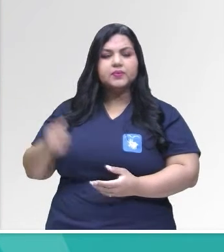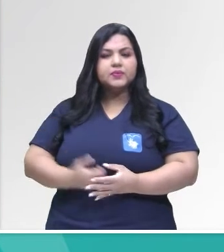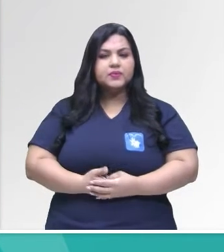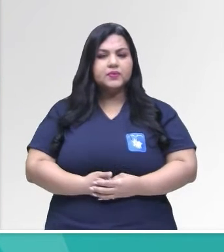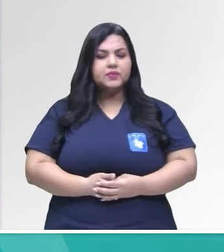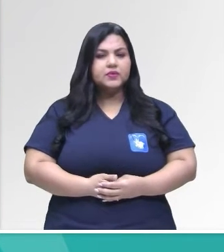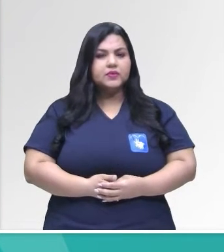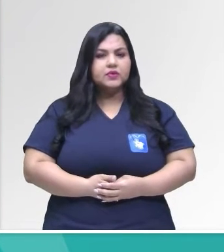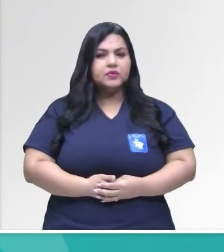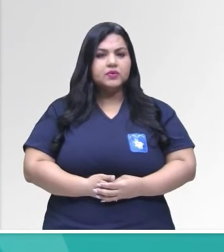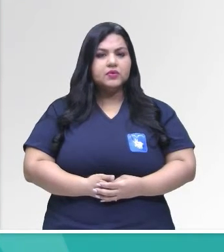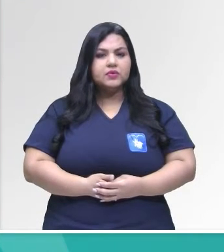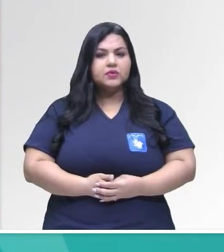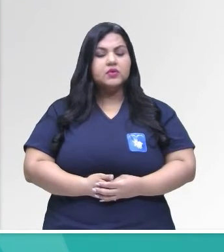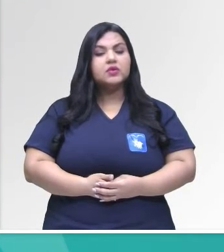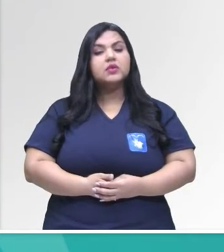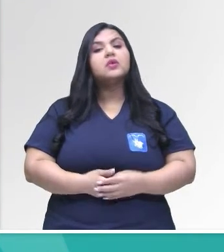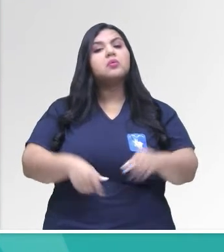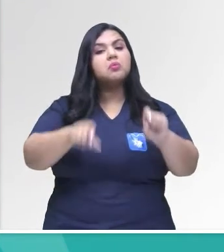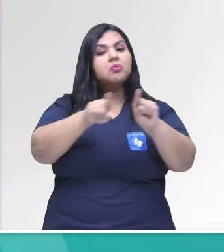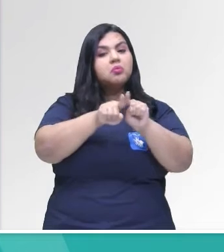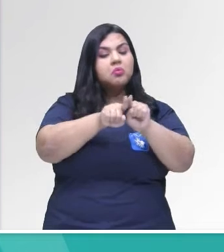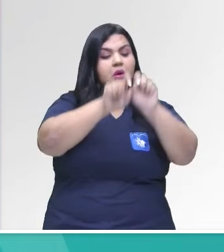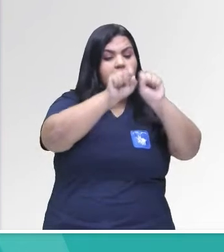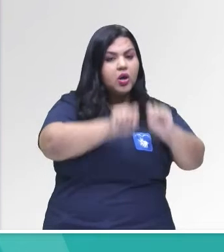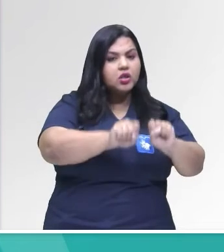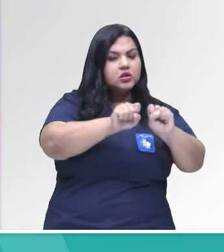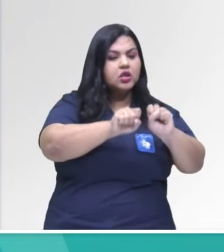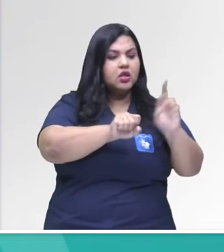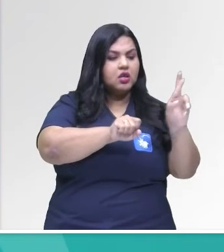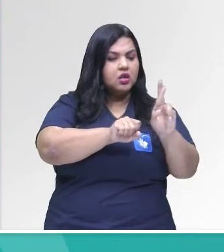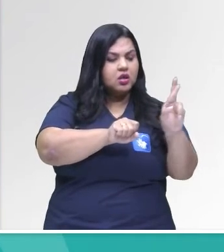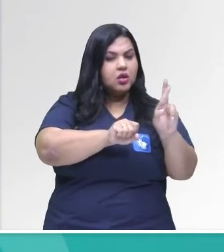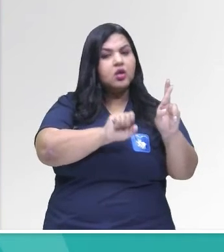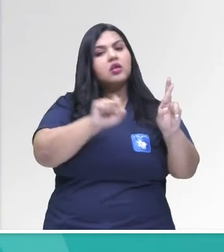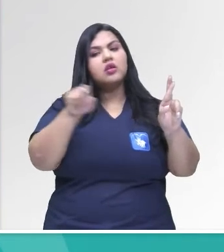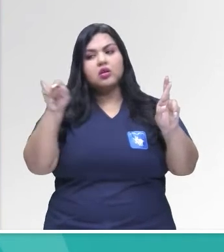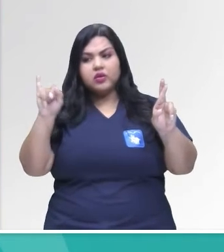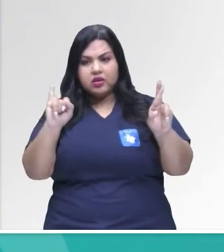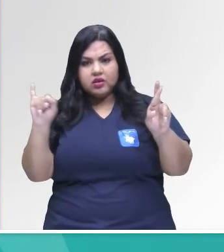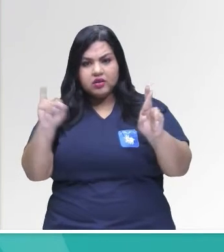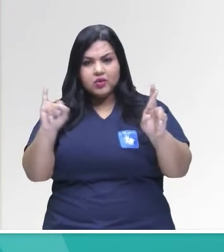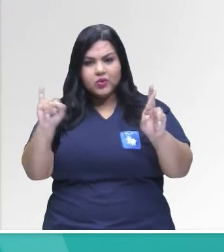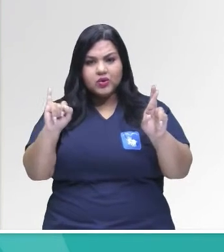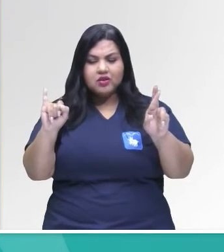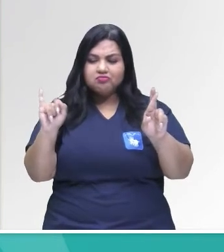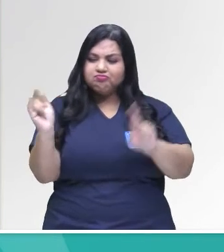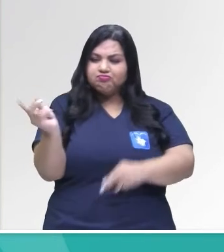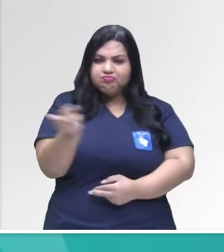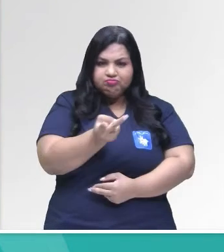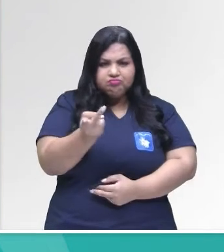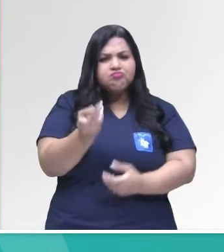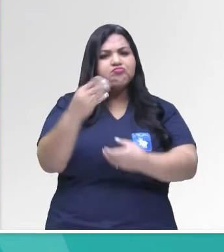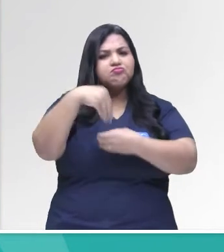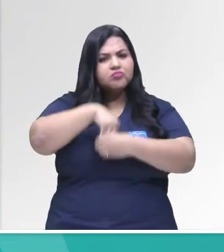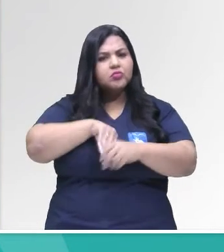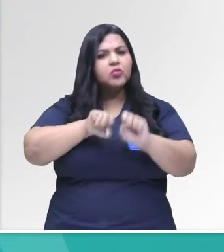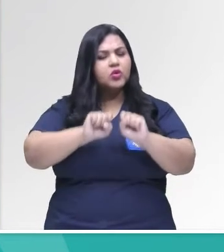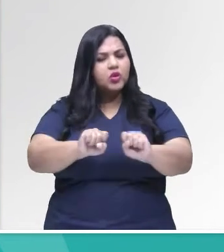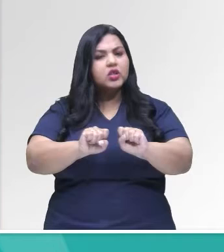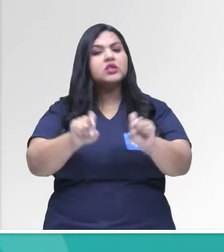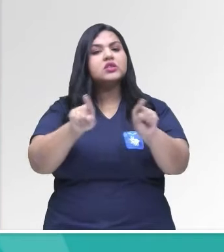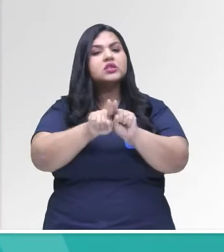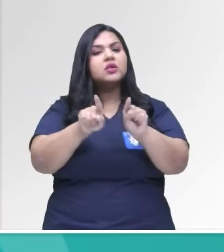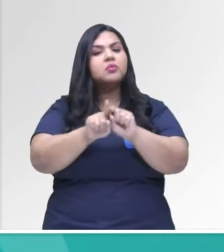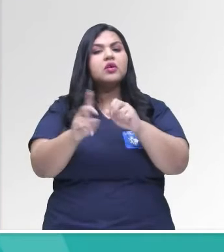os participles, que tanto podem ser regulares quanto irregulares, e o verbo to be, que